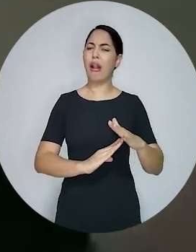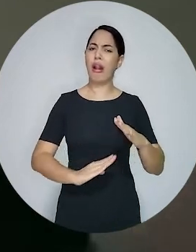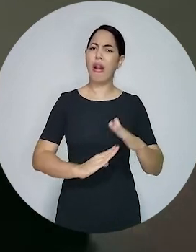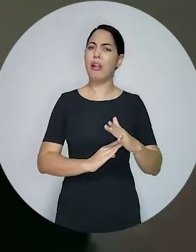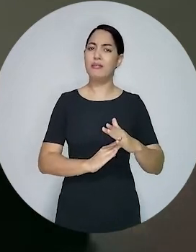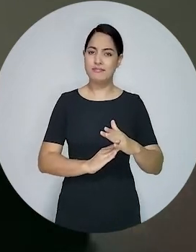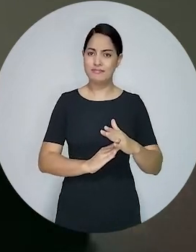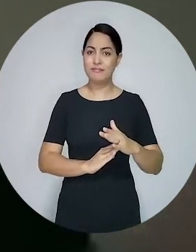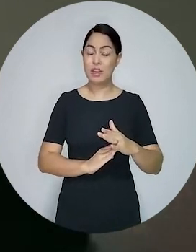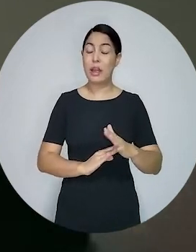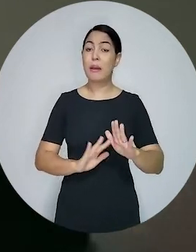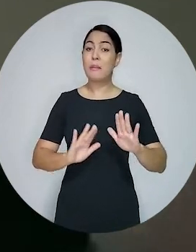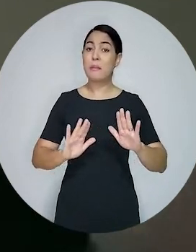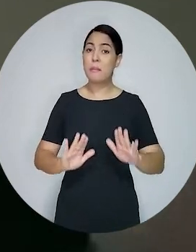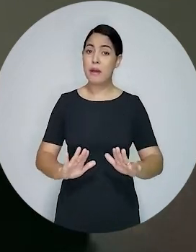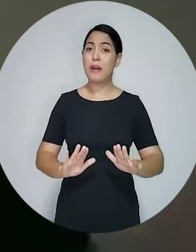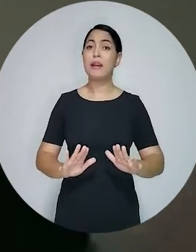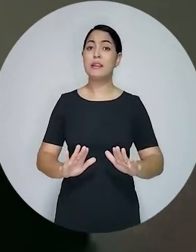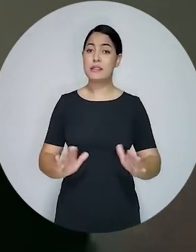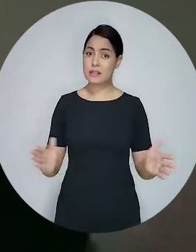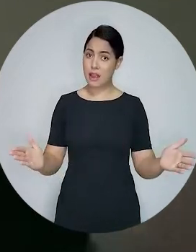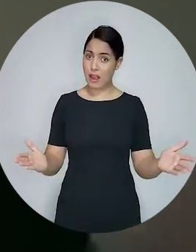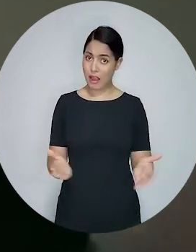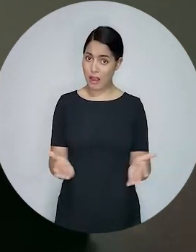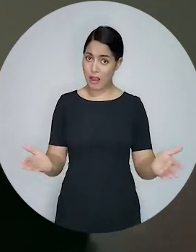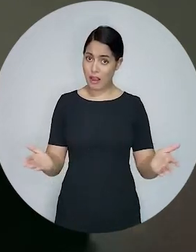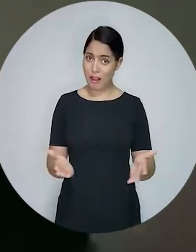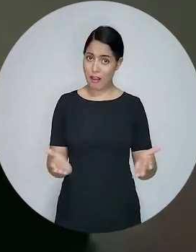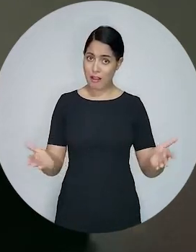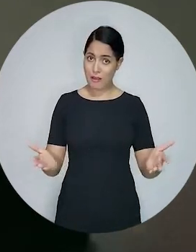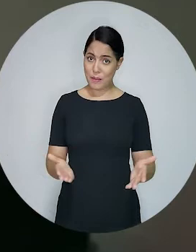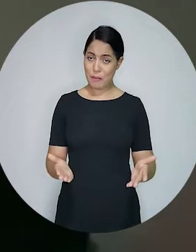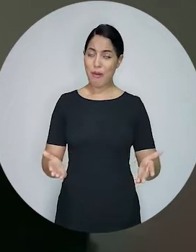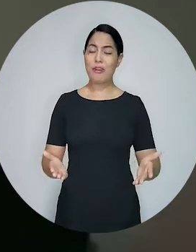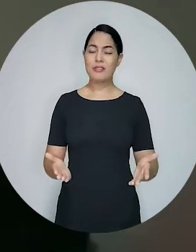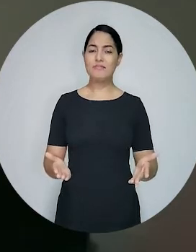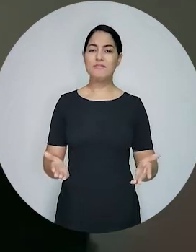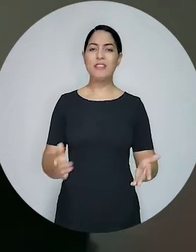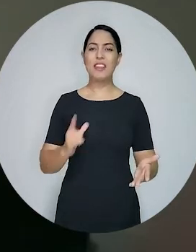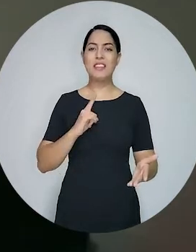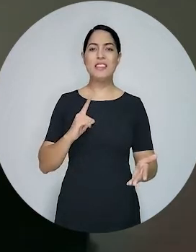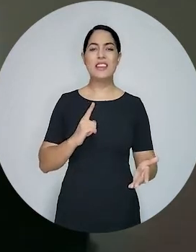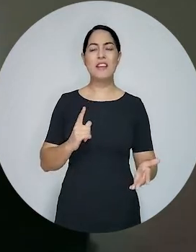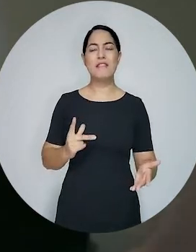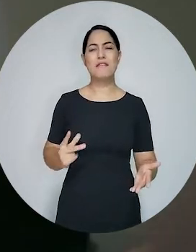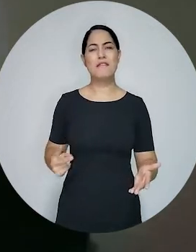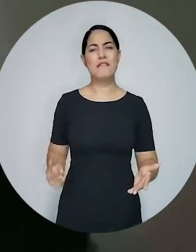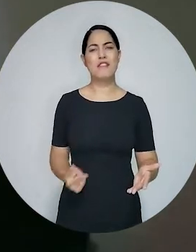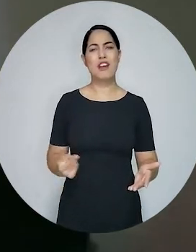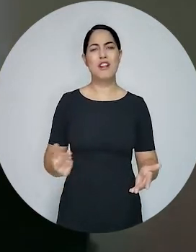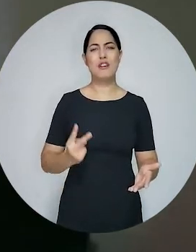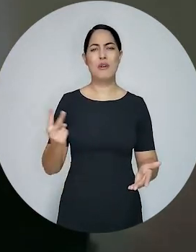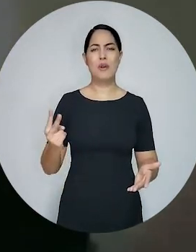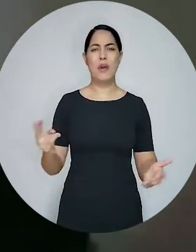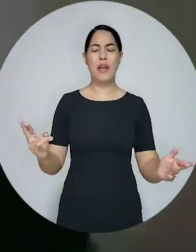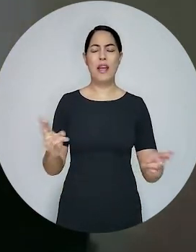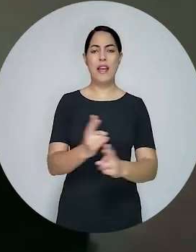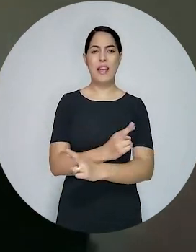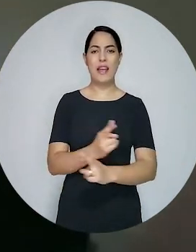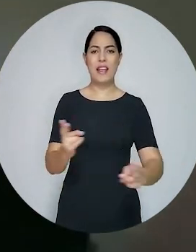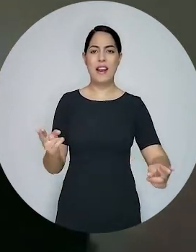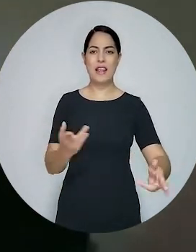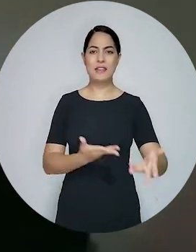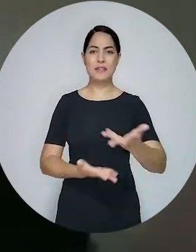limitadores do poder estatal e agora são transpostos a valores